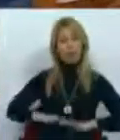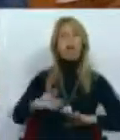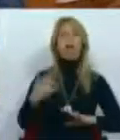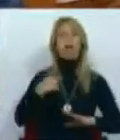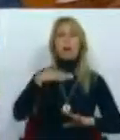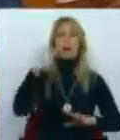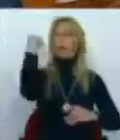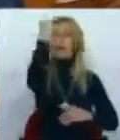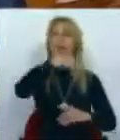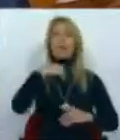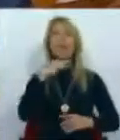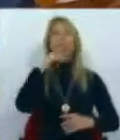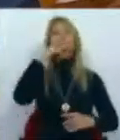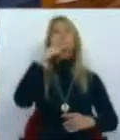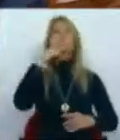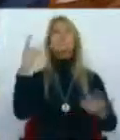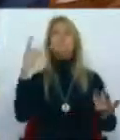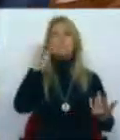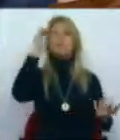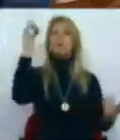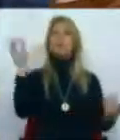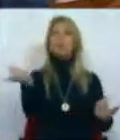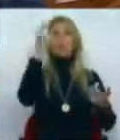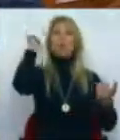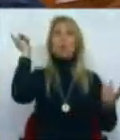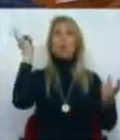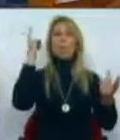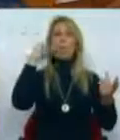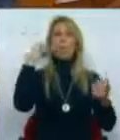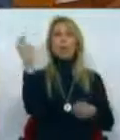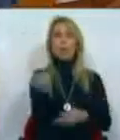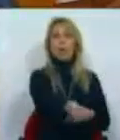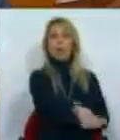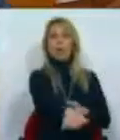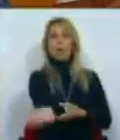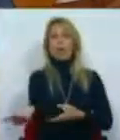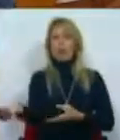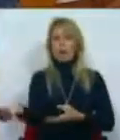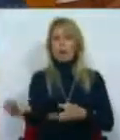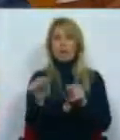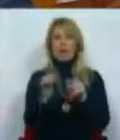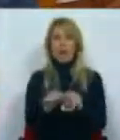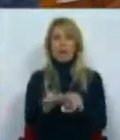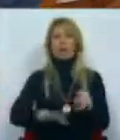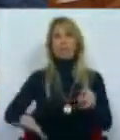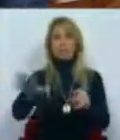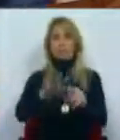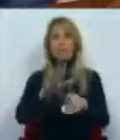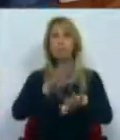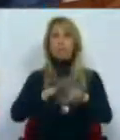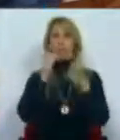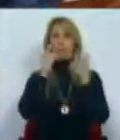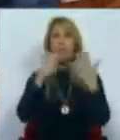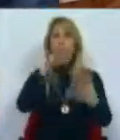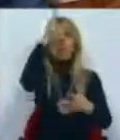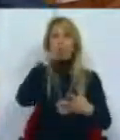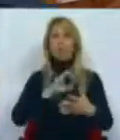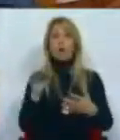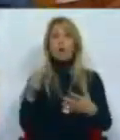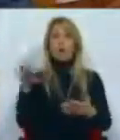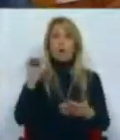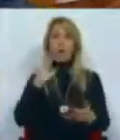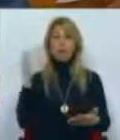e não como até aqui de chapéu estendido, que foi a situação em que nos colocou a governação do Partido Socialista